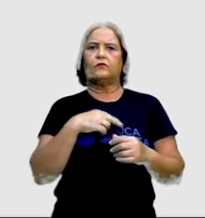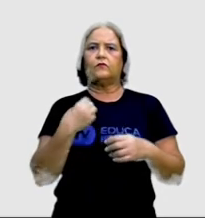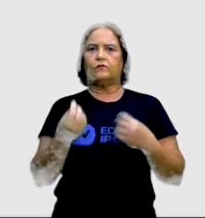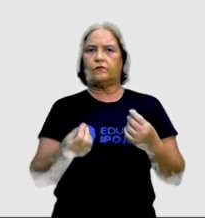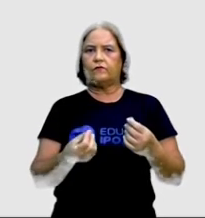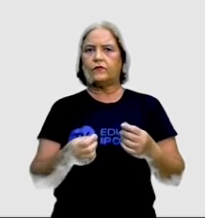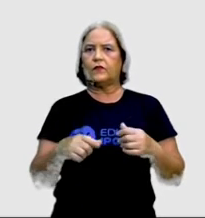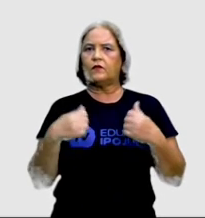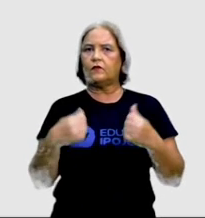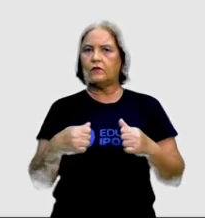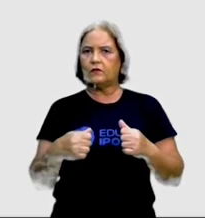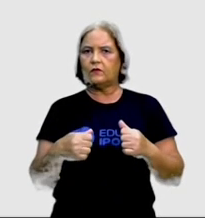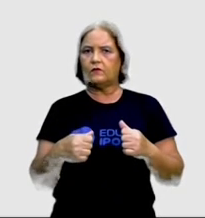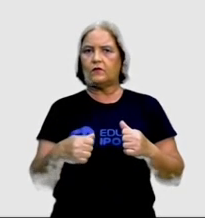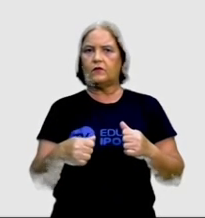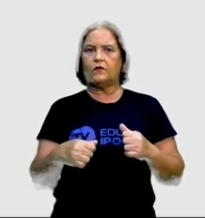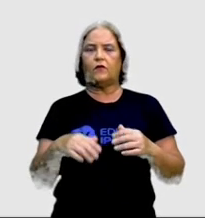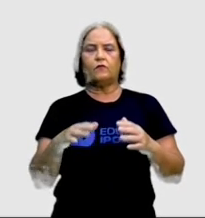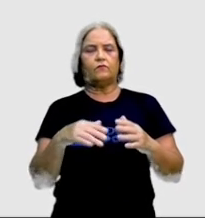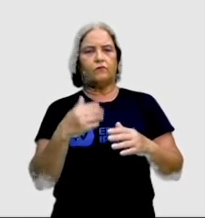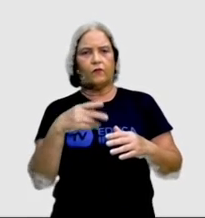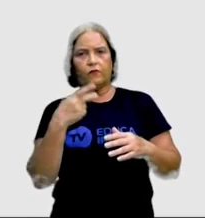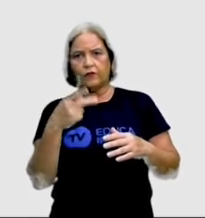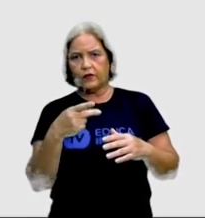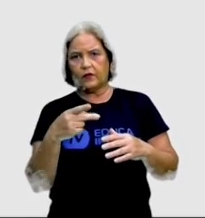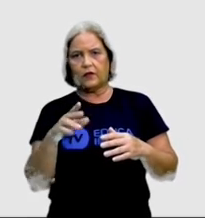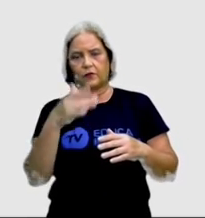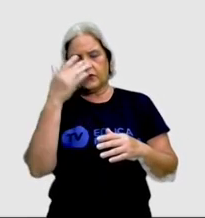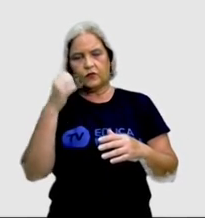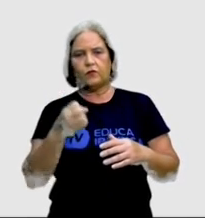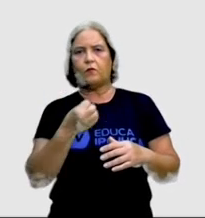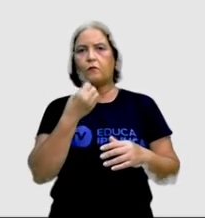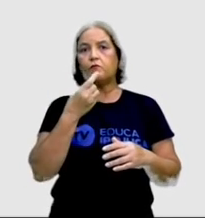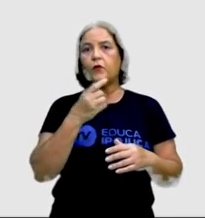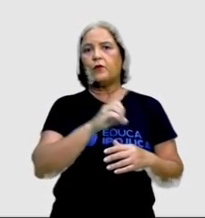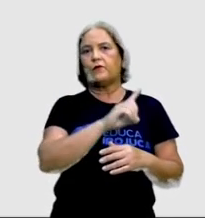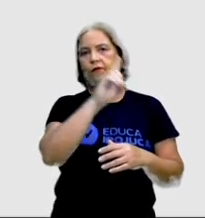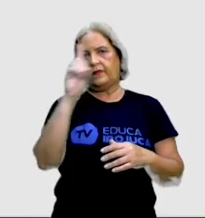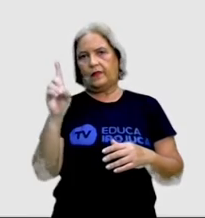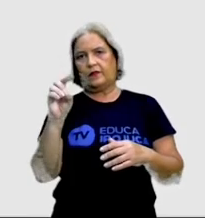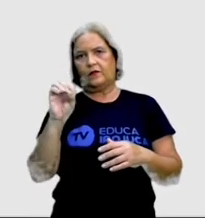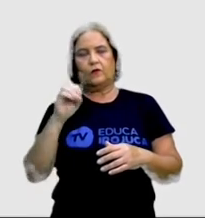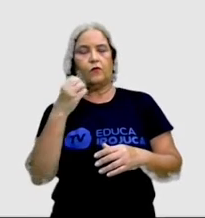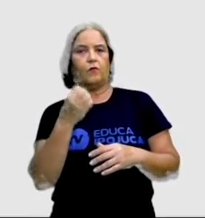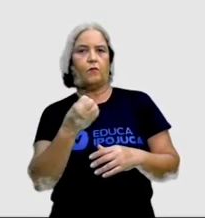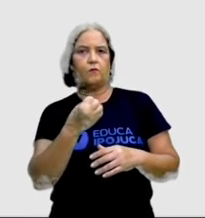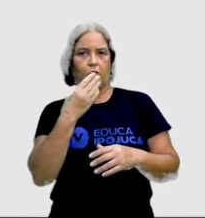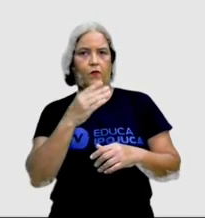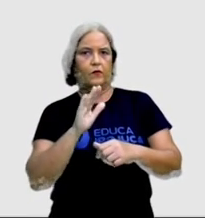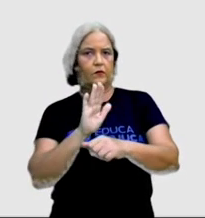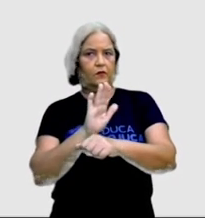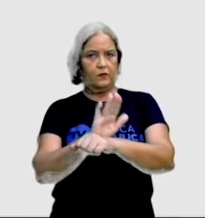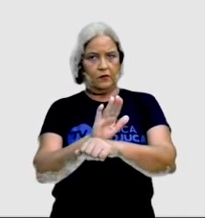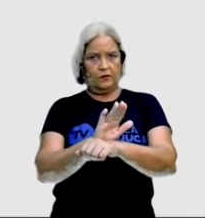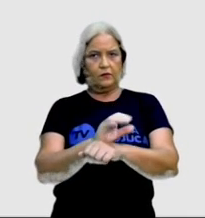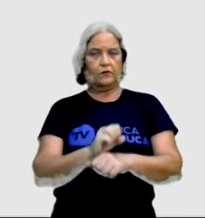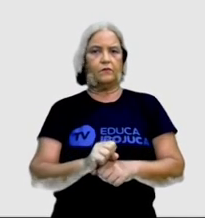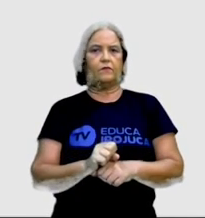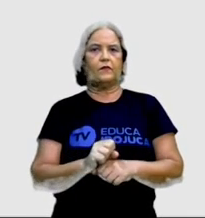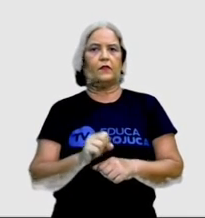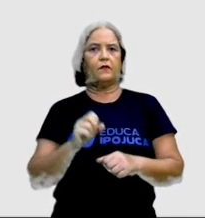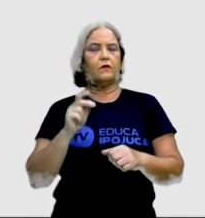professora? Devemos cumprimentar, né, todo mundo com bom dia ou boa tarde,